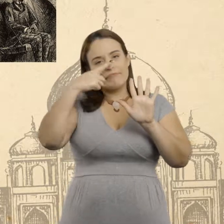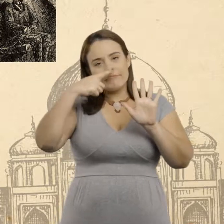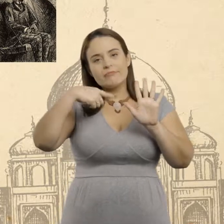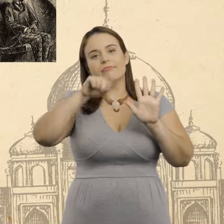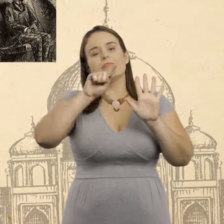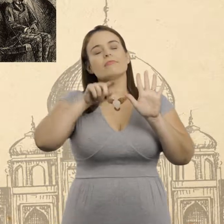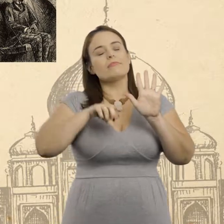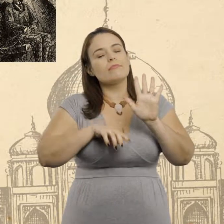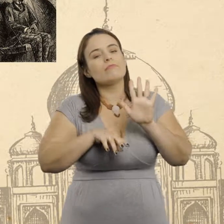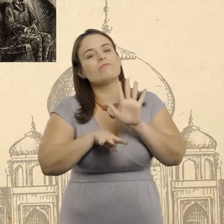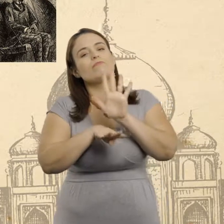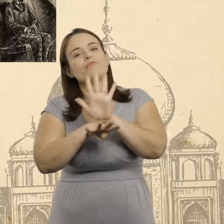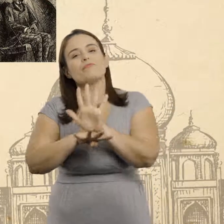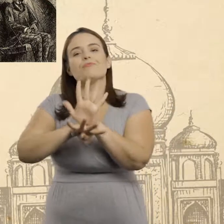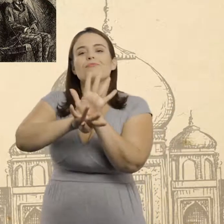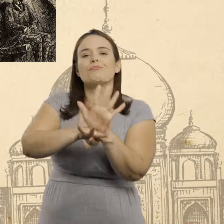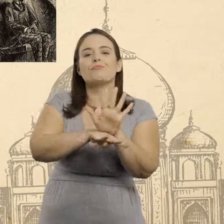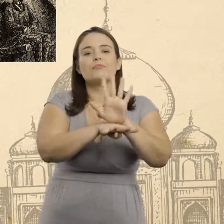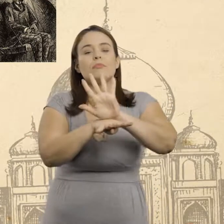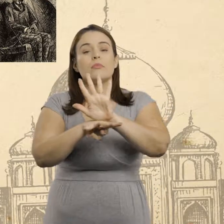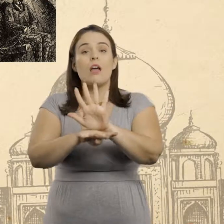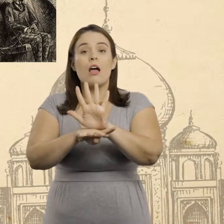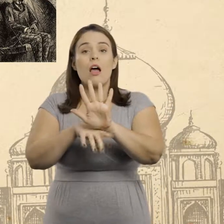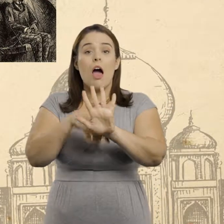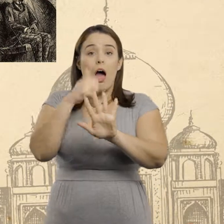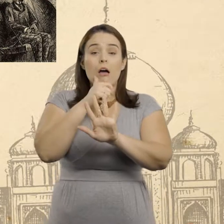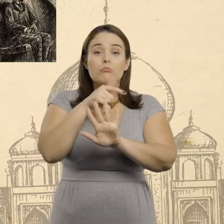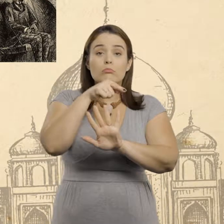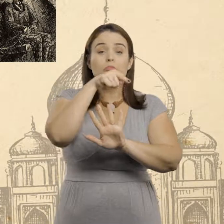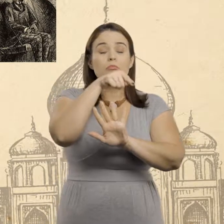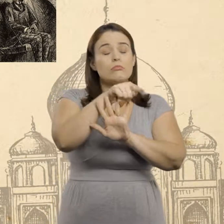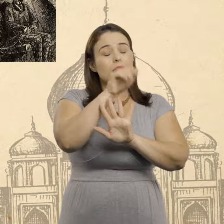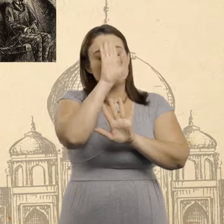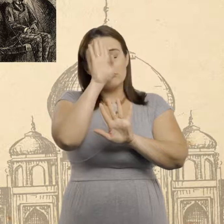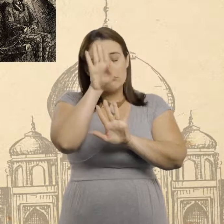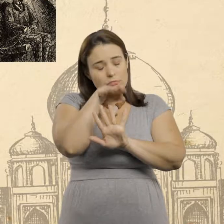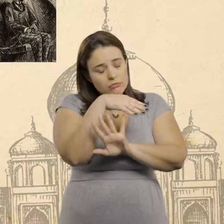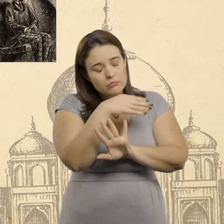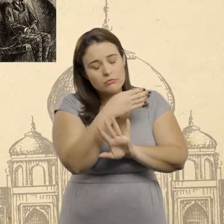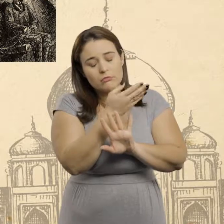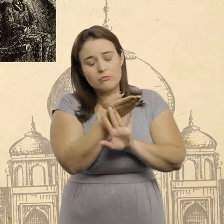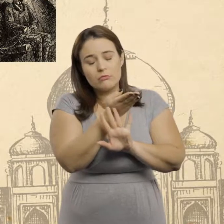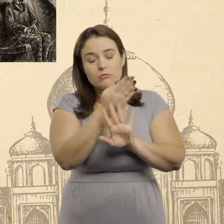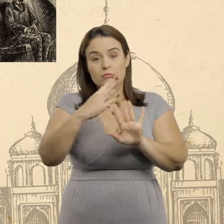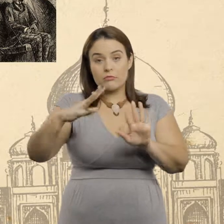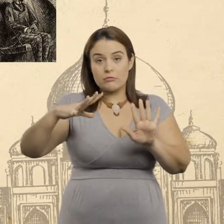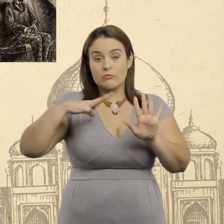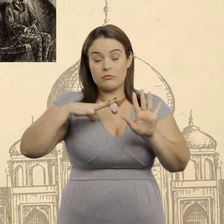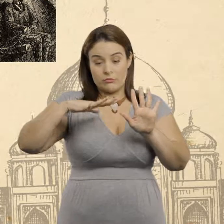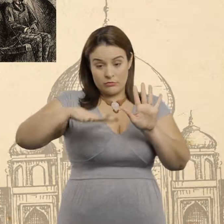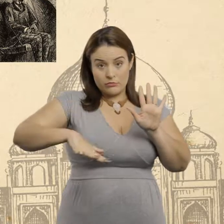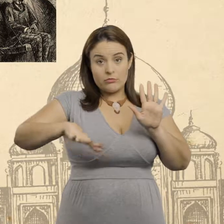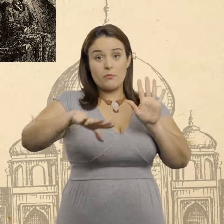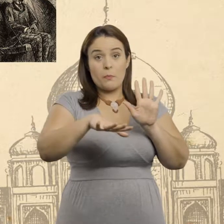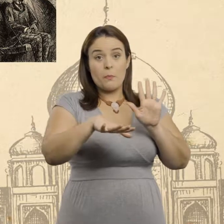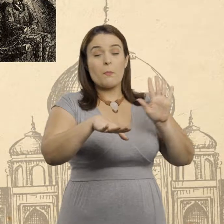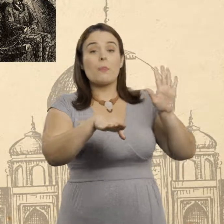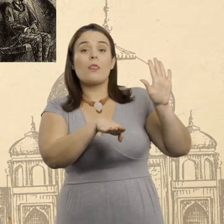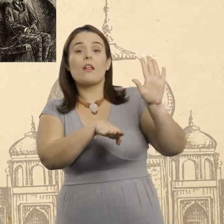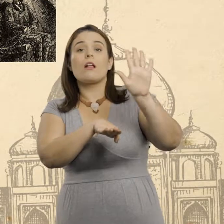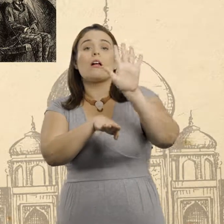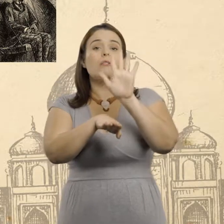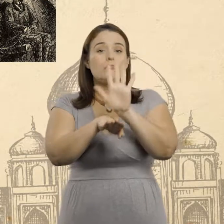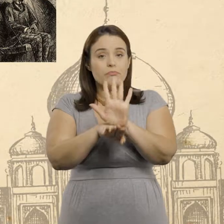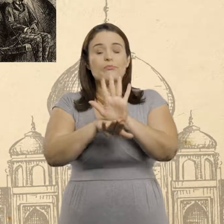mulher continuava desmaiada. Às 10 horas da manhã, eles chegaram na estação de Allahabad. Neste